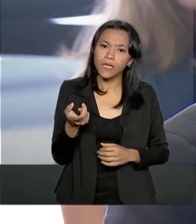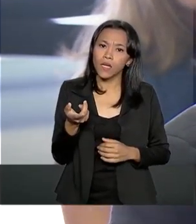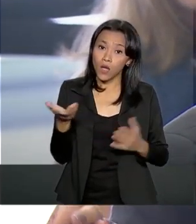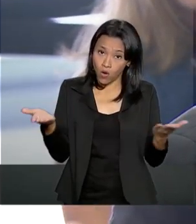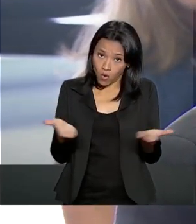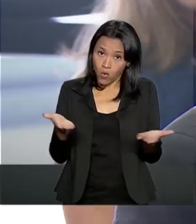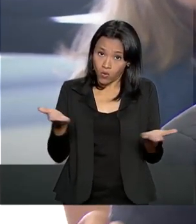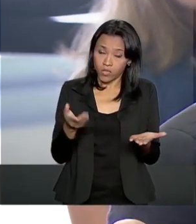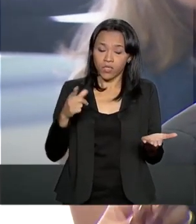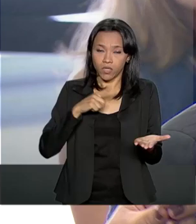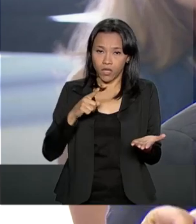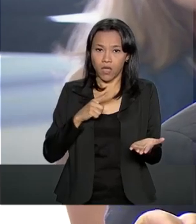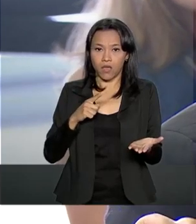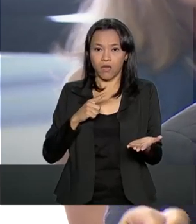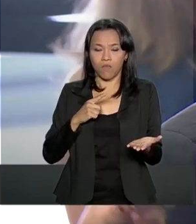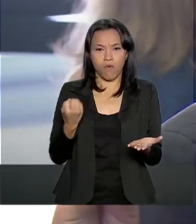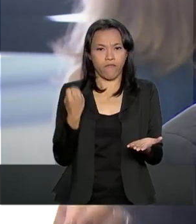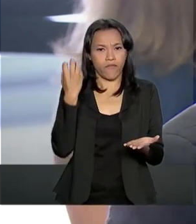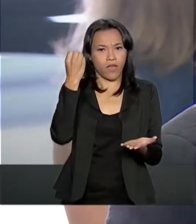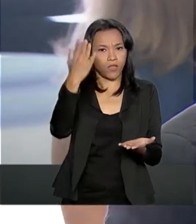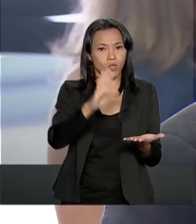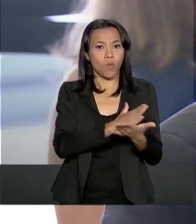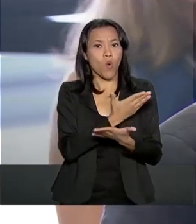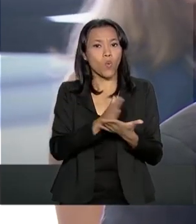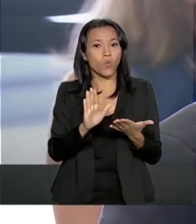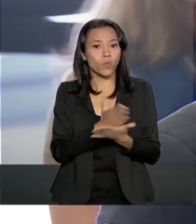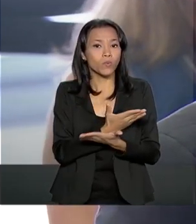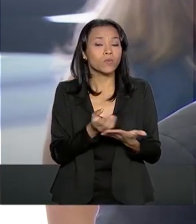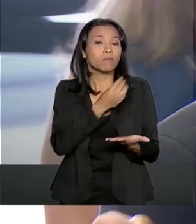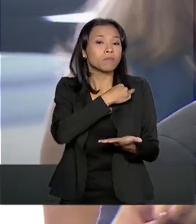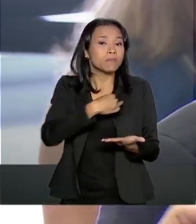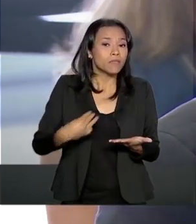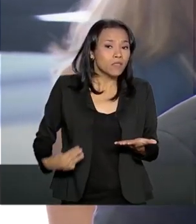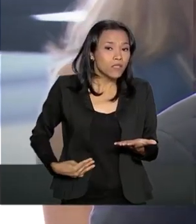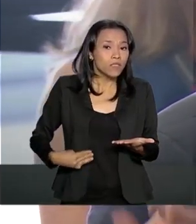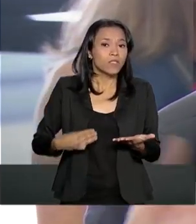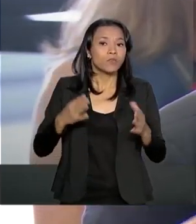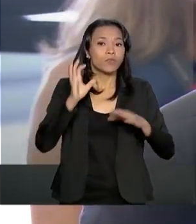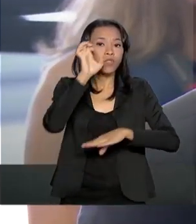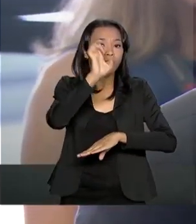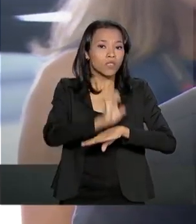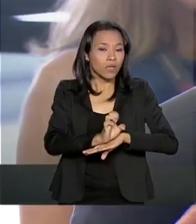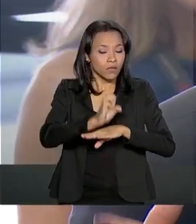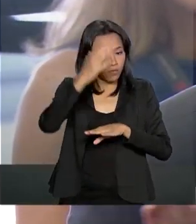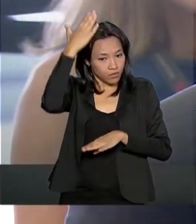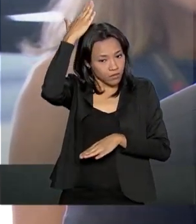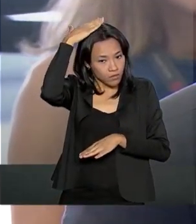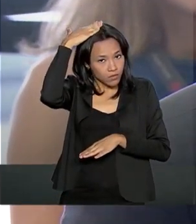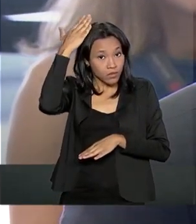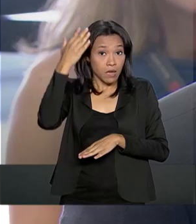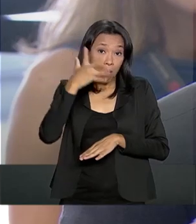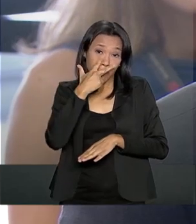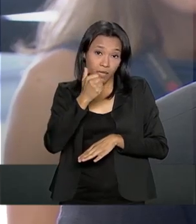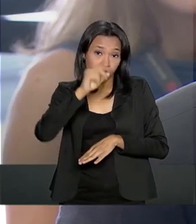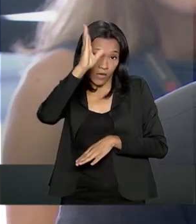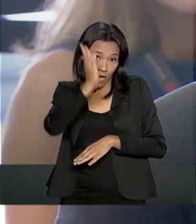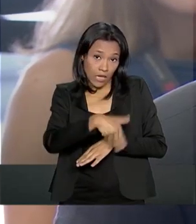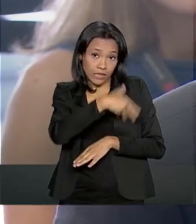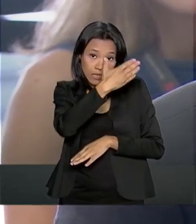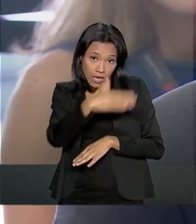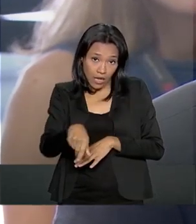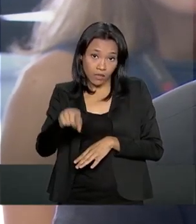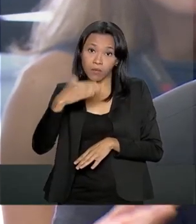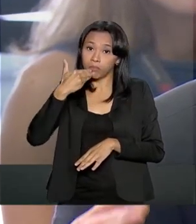teria uma viagem programada para alguns ministros para o Pará. E, segundo informações desses ministros, a viagem foi cancelada a pedido